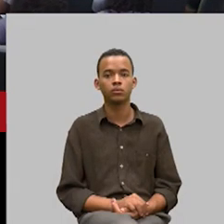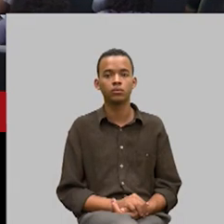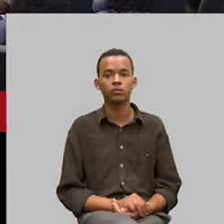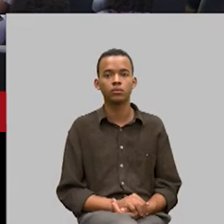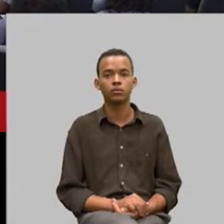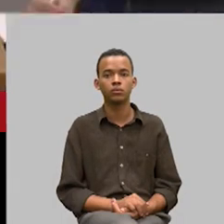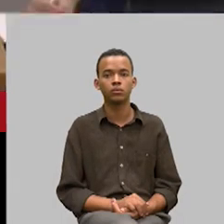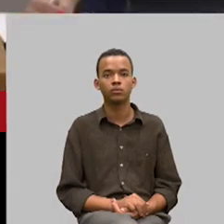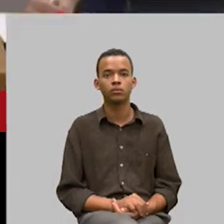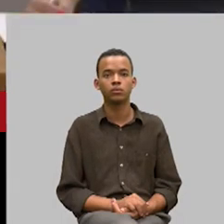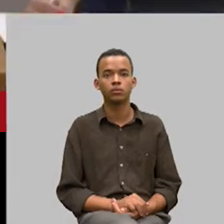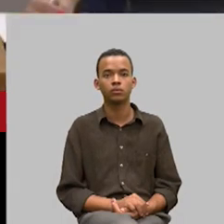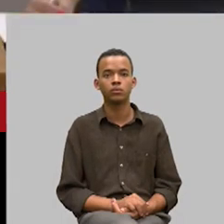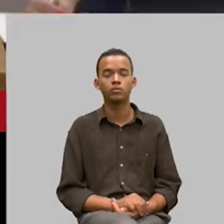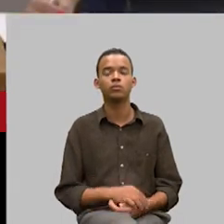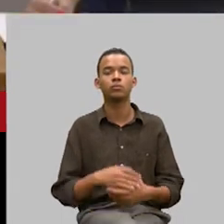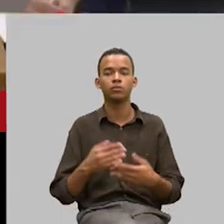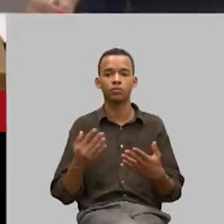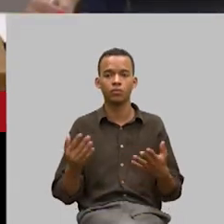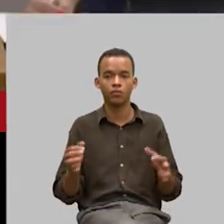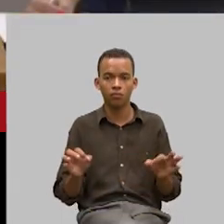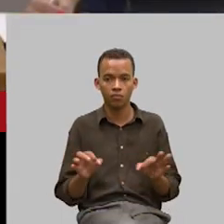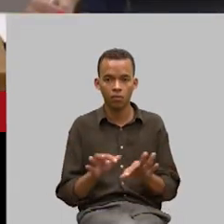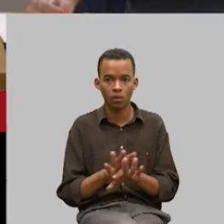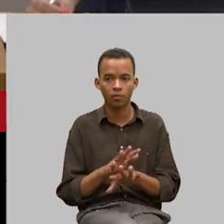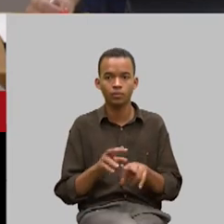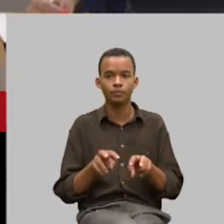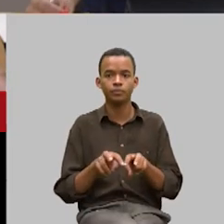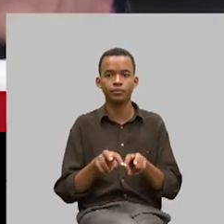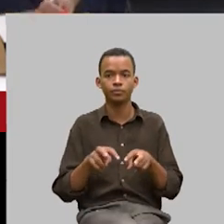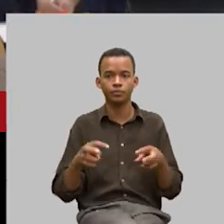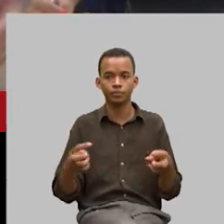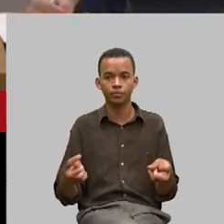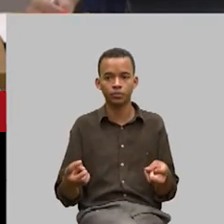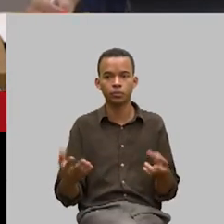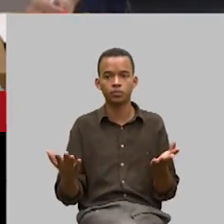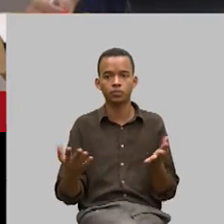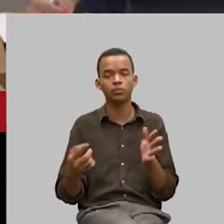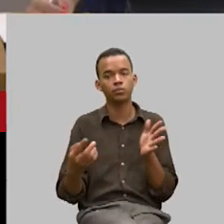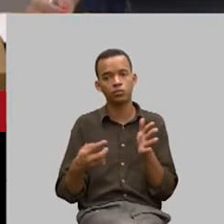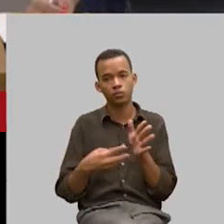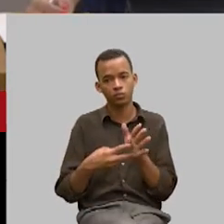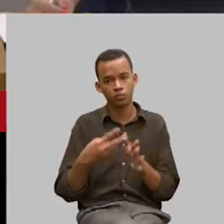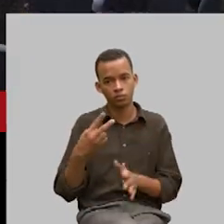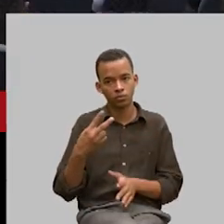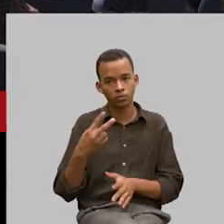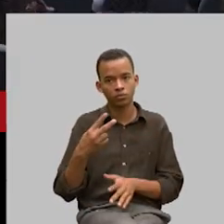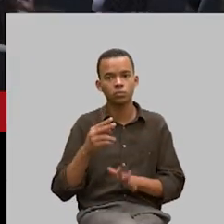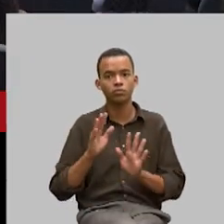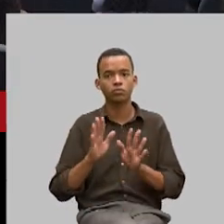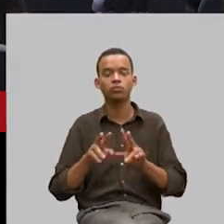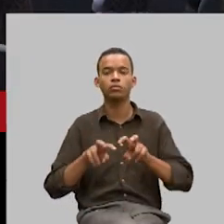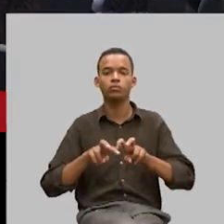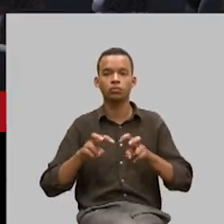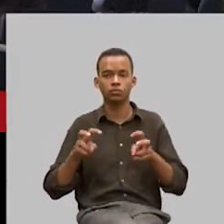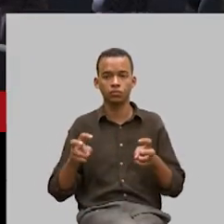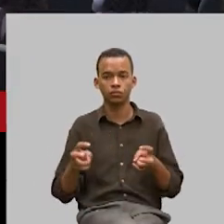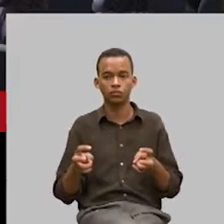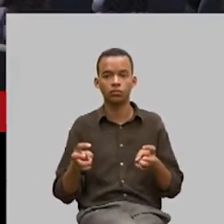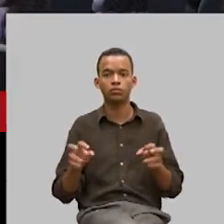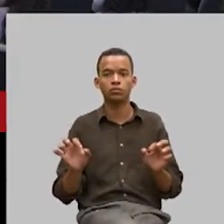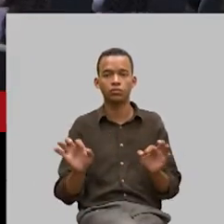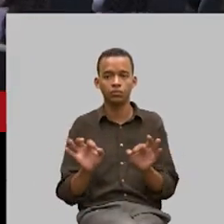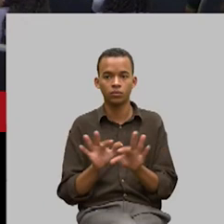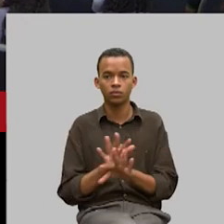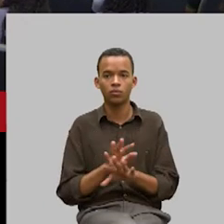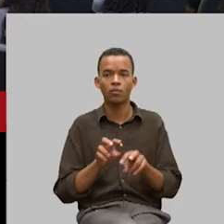assim então completamos a nossa mesa nossa segunda mesa de hoje poem se sentar por favor